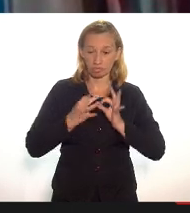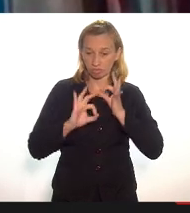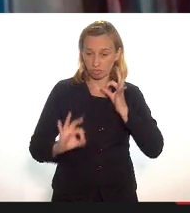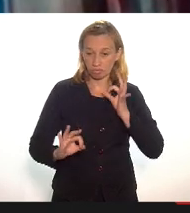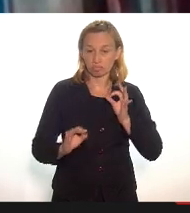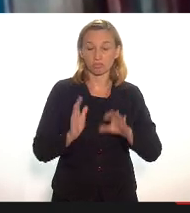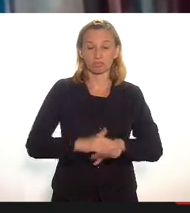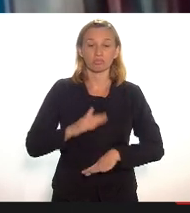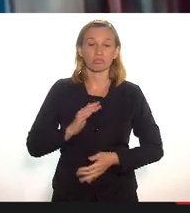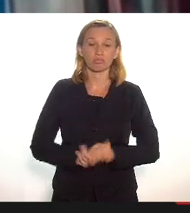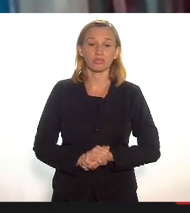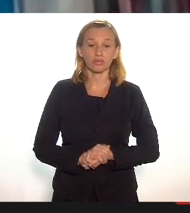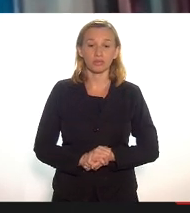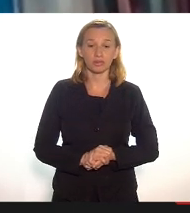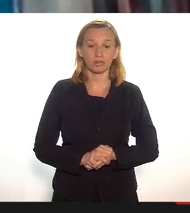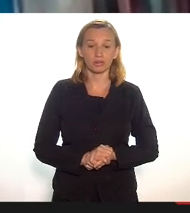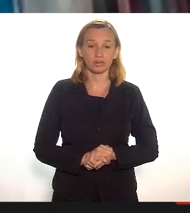mais,